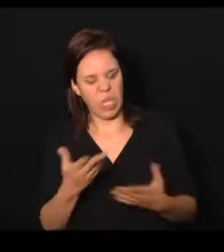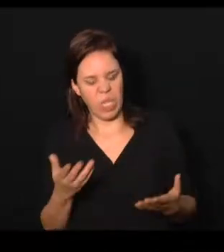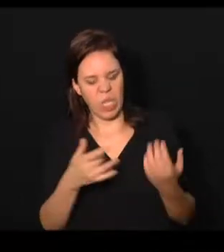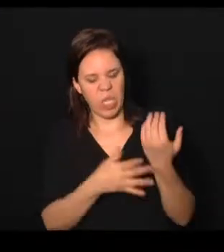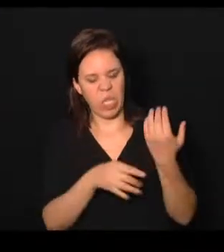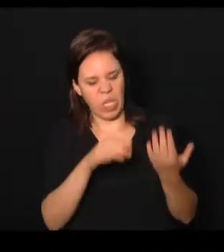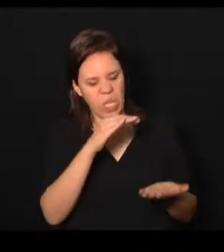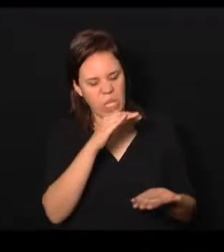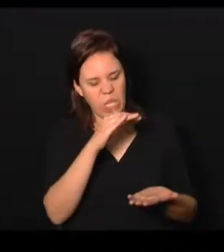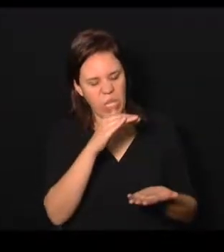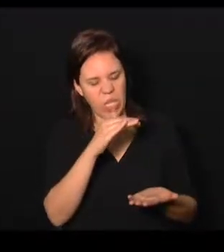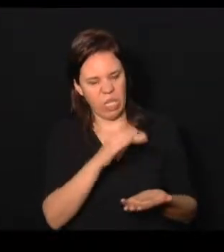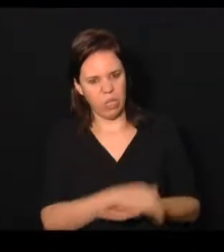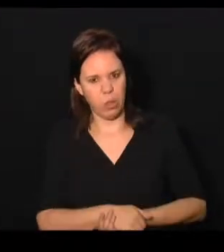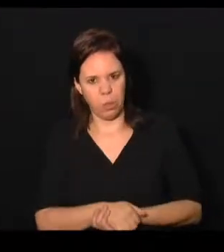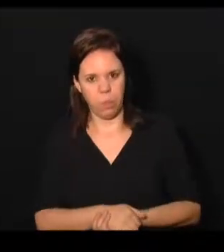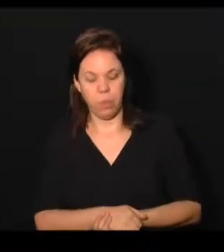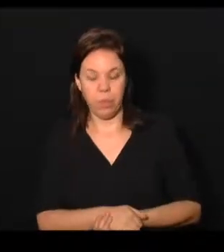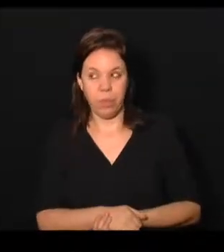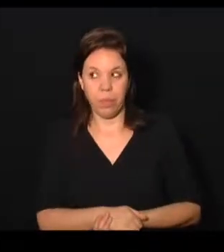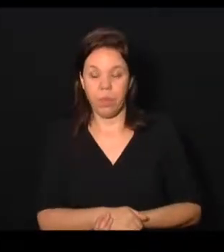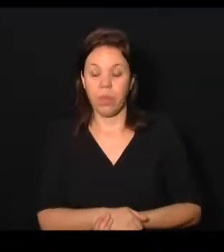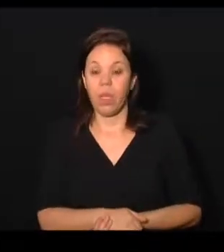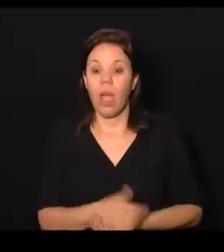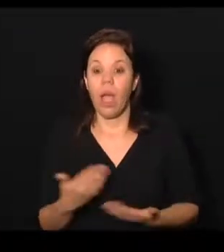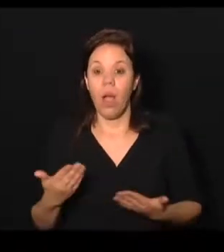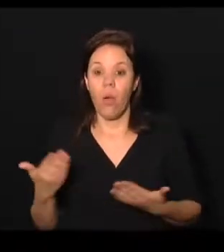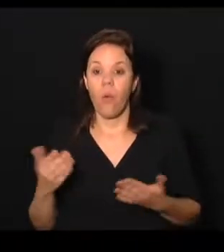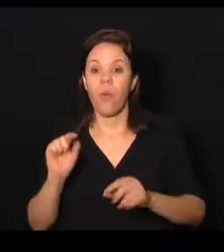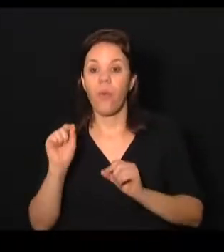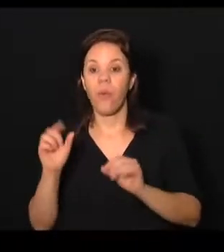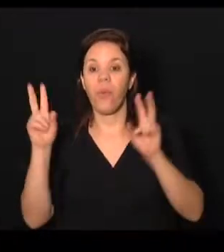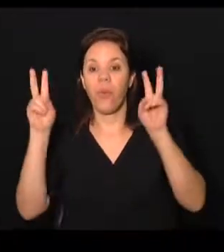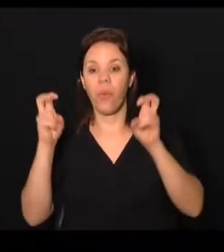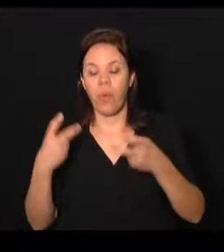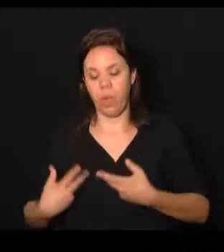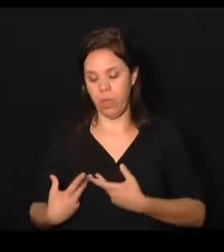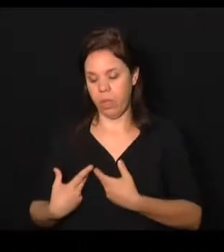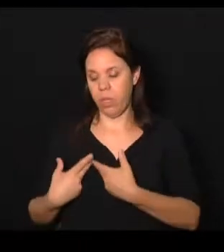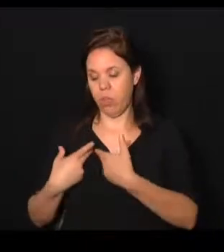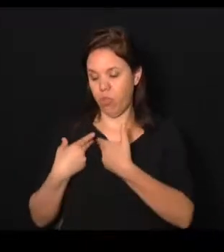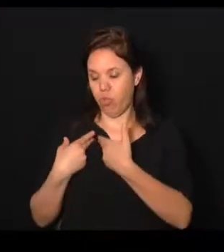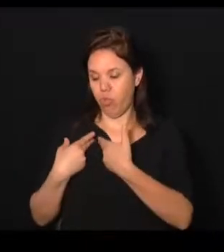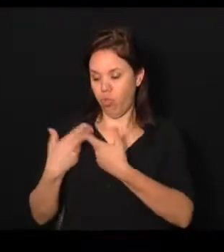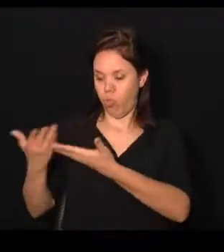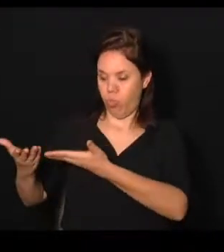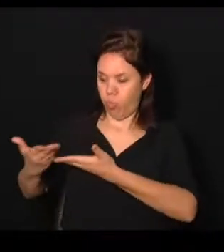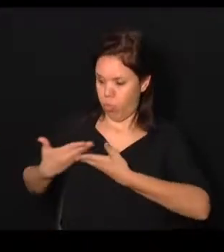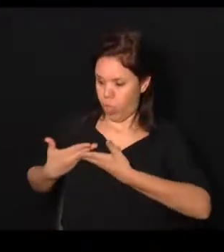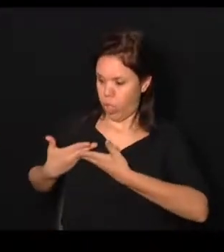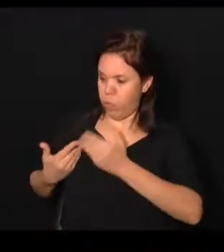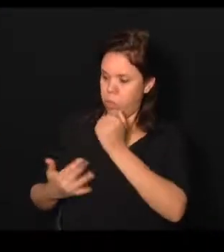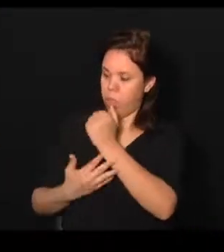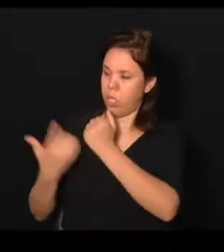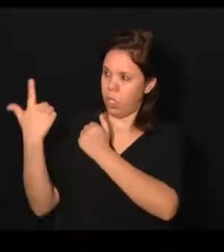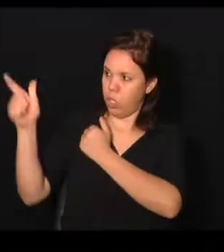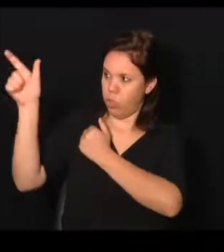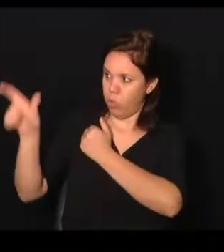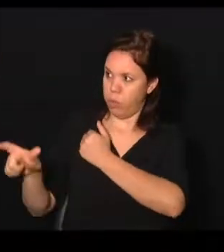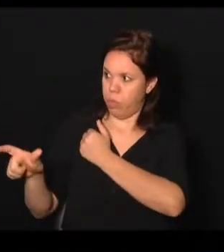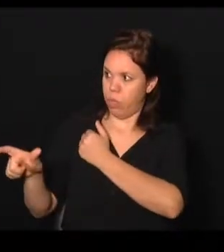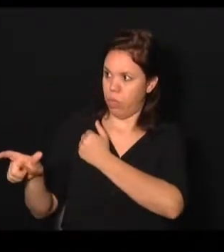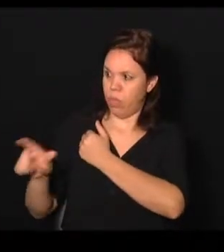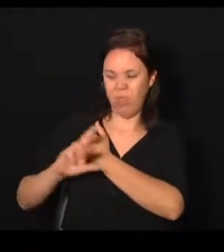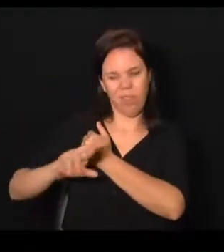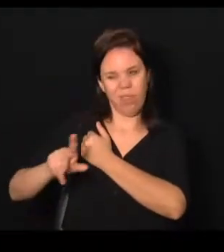Então, dizer que a transfusão de sangue hoje ela não é segura, não é verdade, mas também dizer